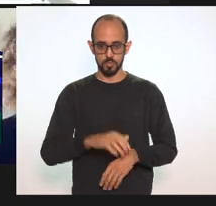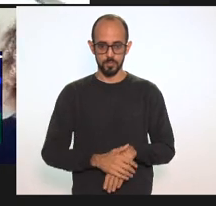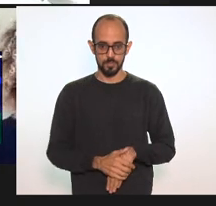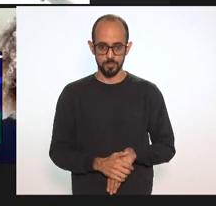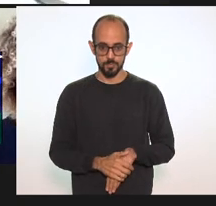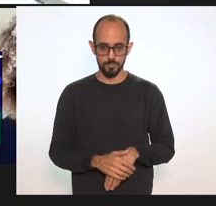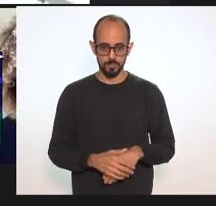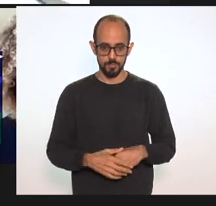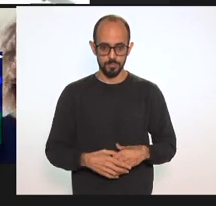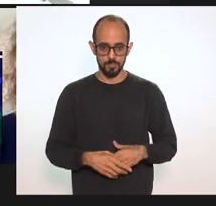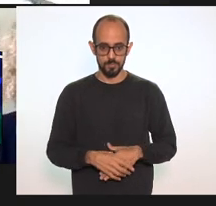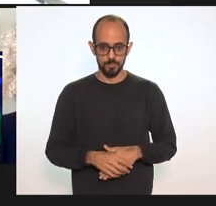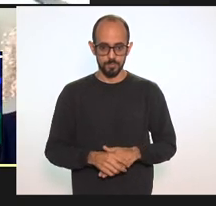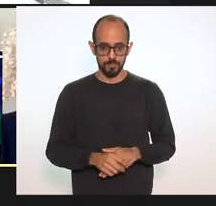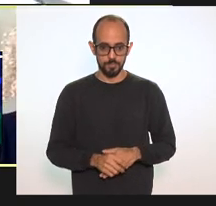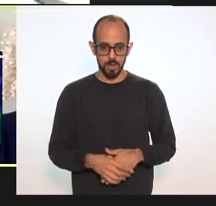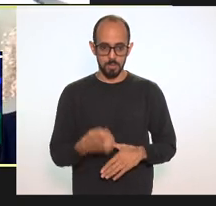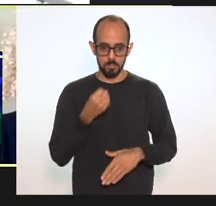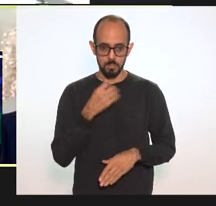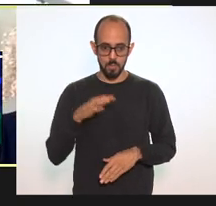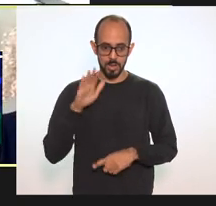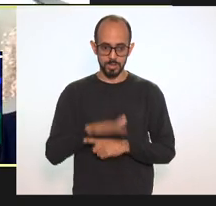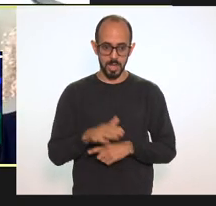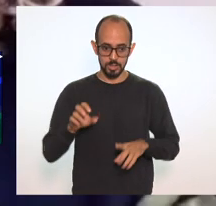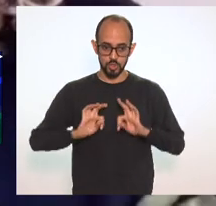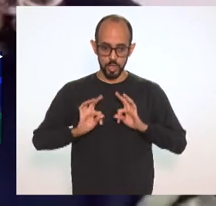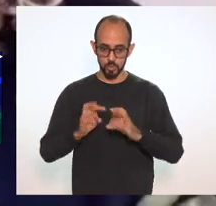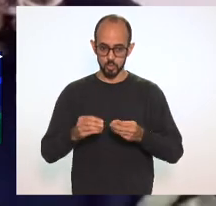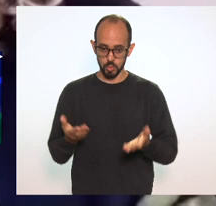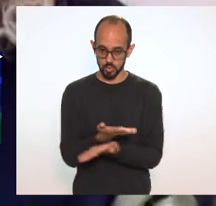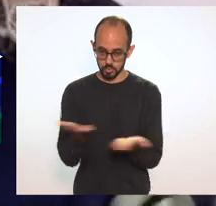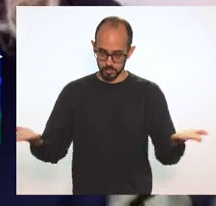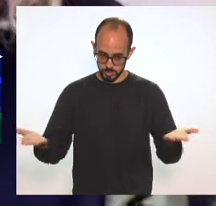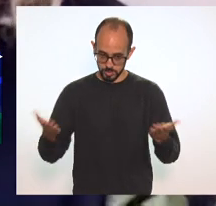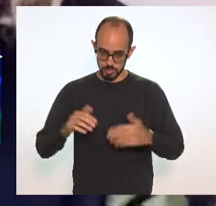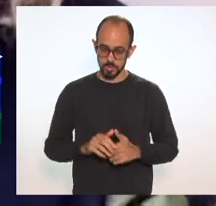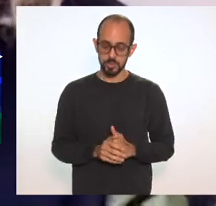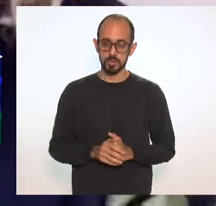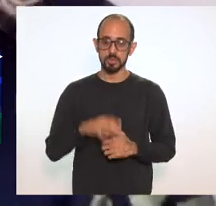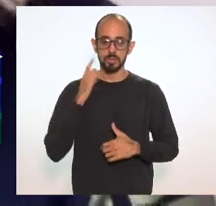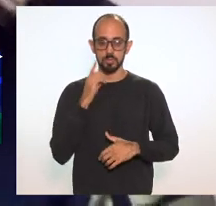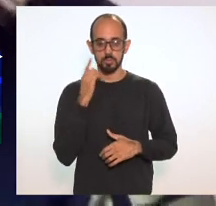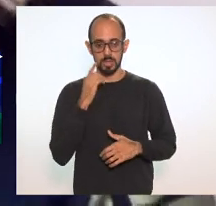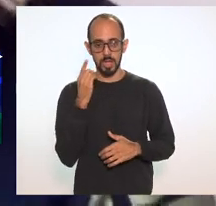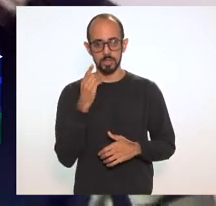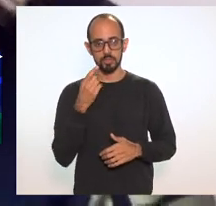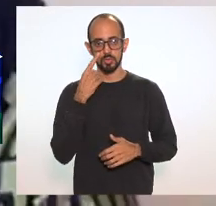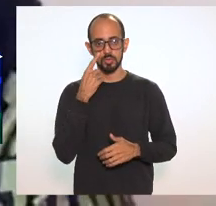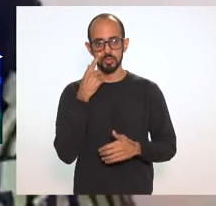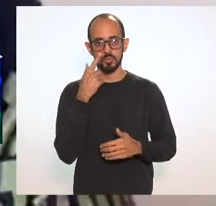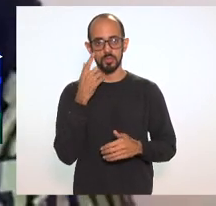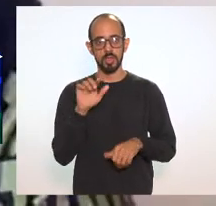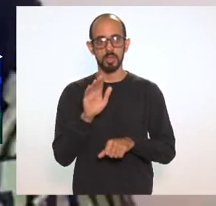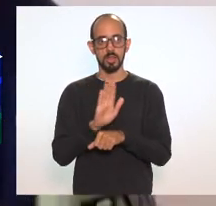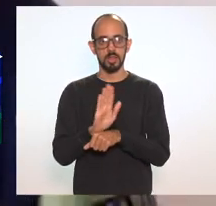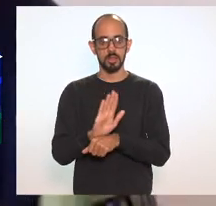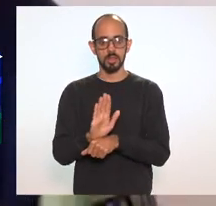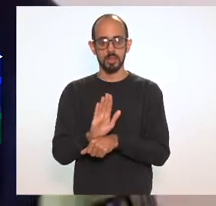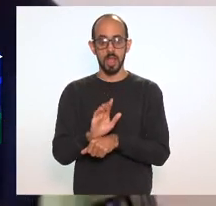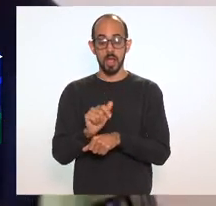E aí Oi boa tarde para todos e todas deputados e deputadas nos assistir pela TV